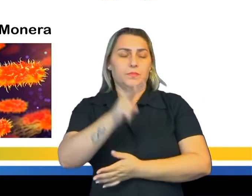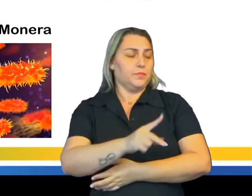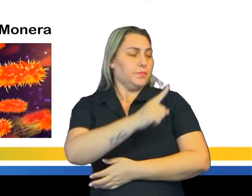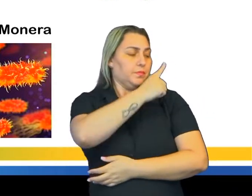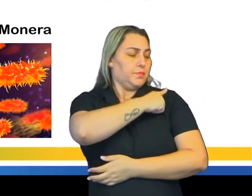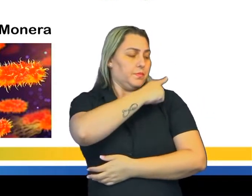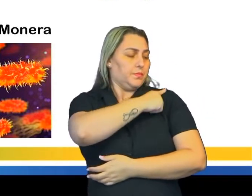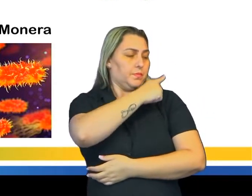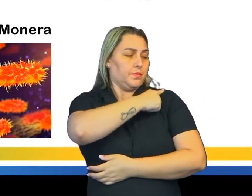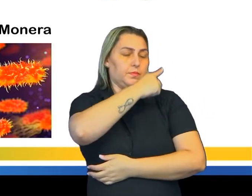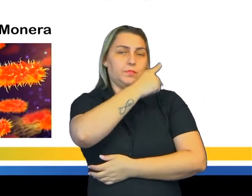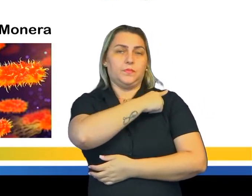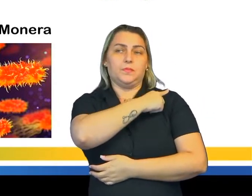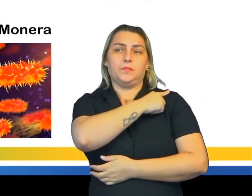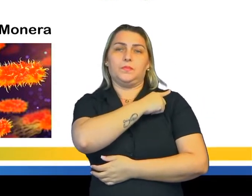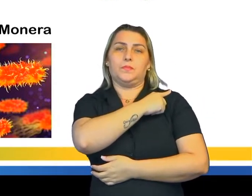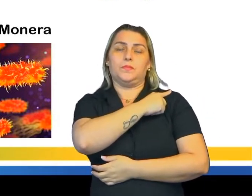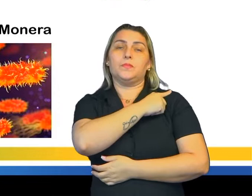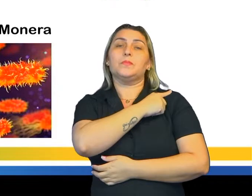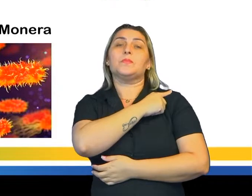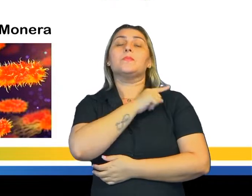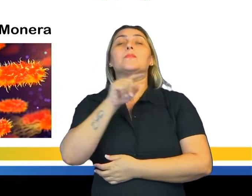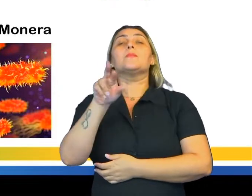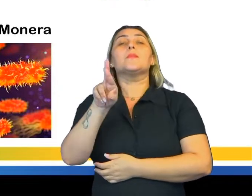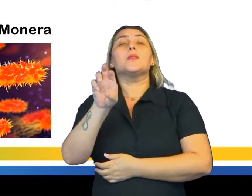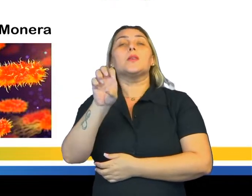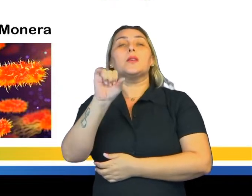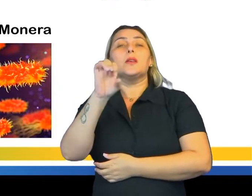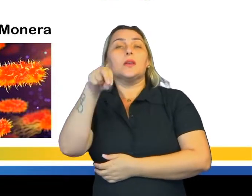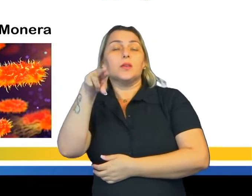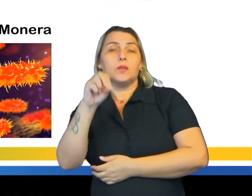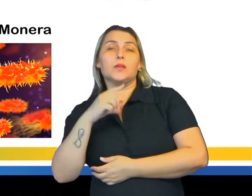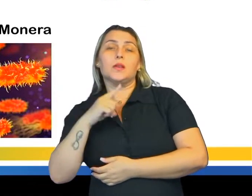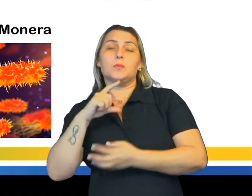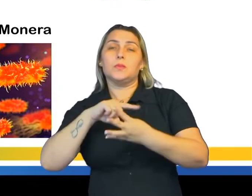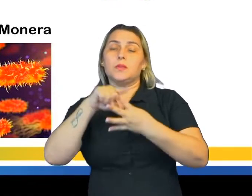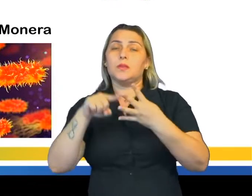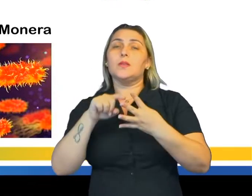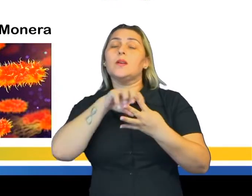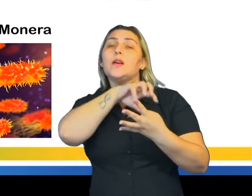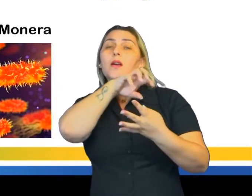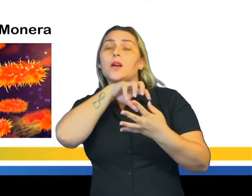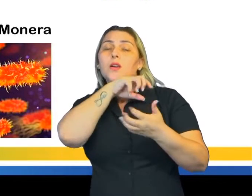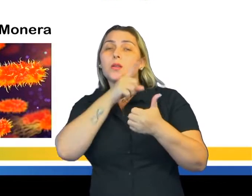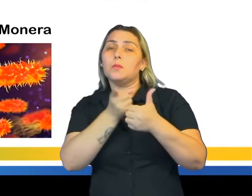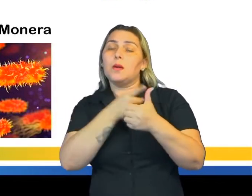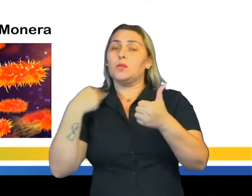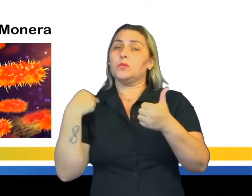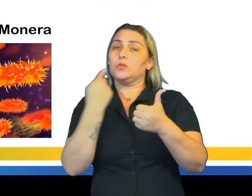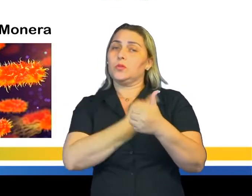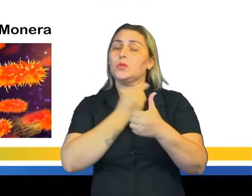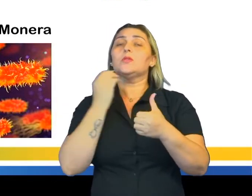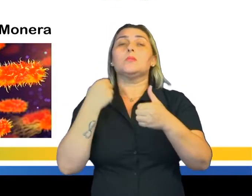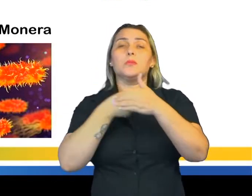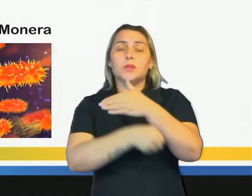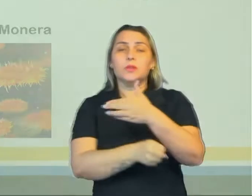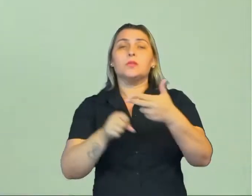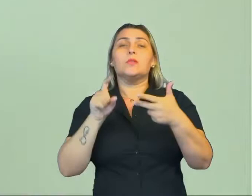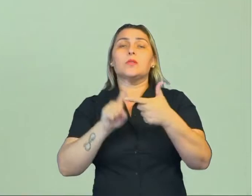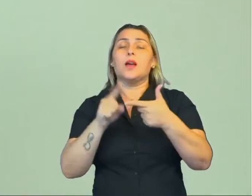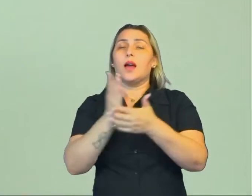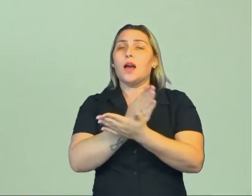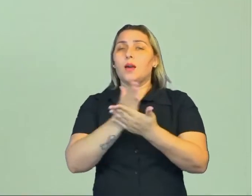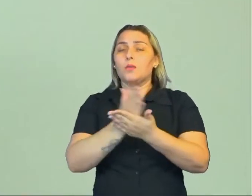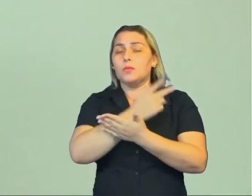primeiro ano são os reinos. Nós temos 5 reinos. Reino animal, no qual nós estamos inseridos.